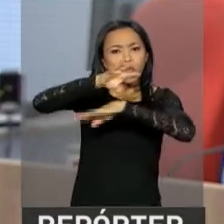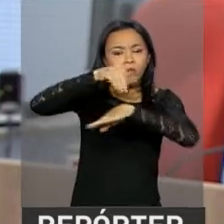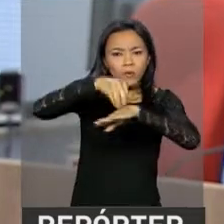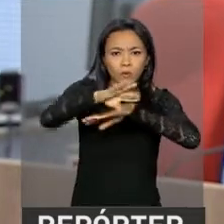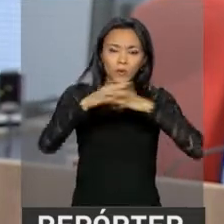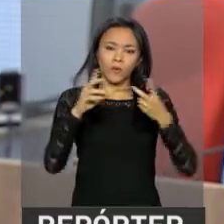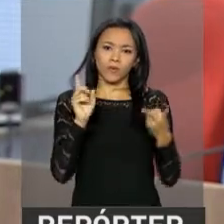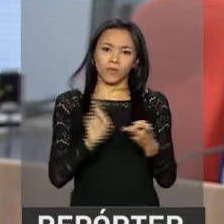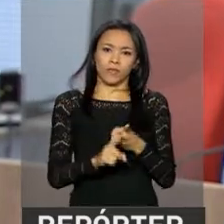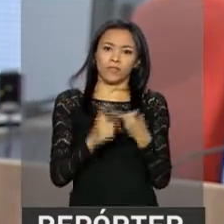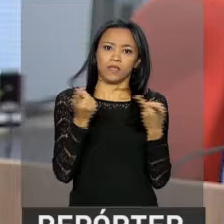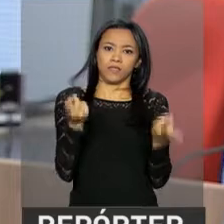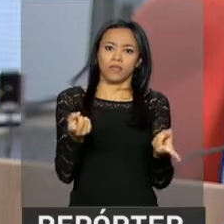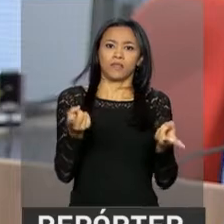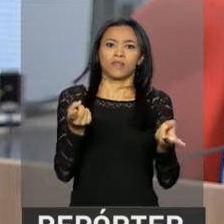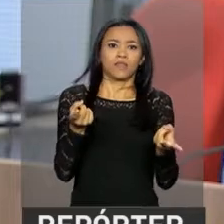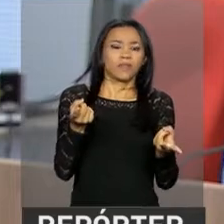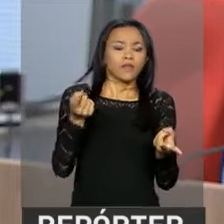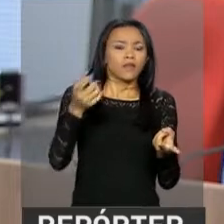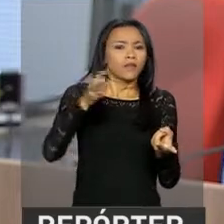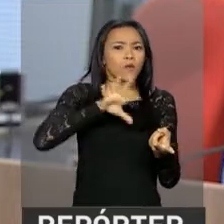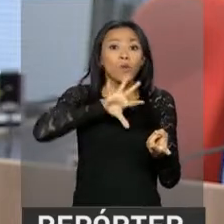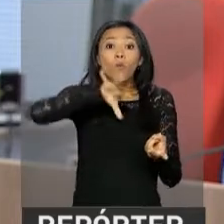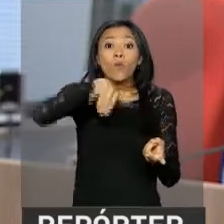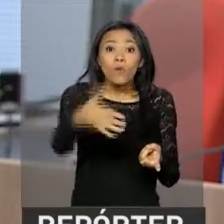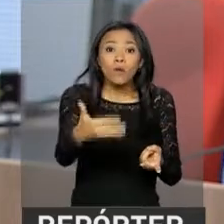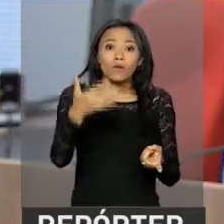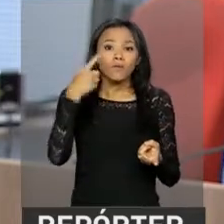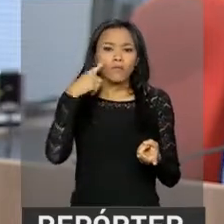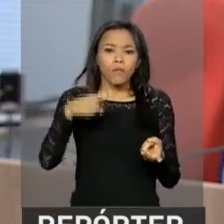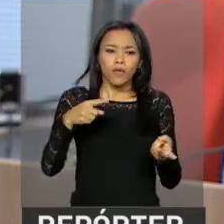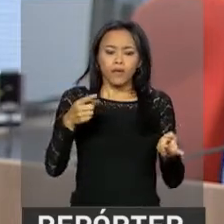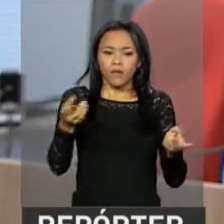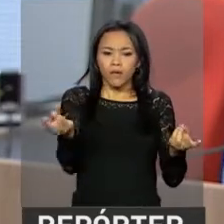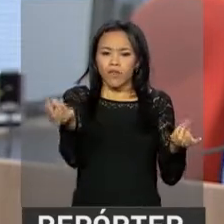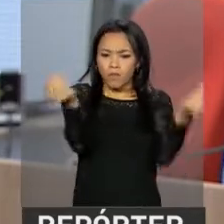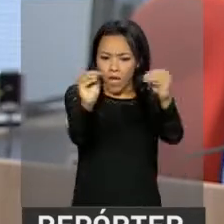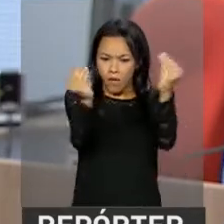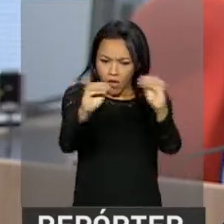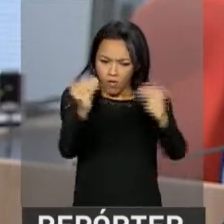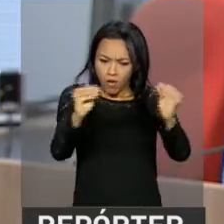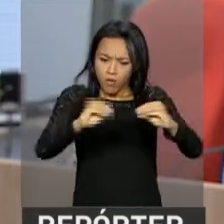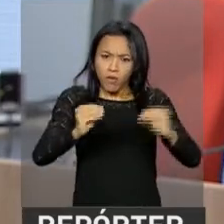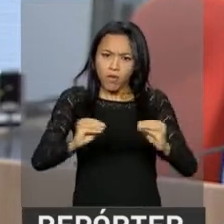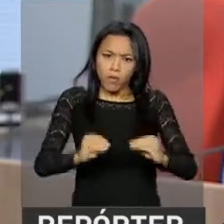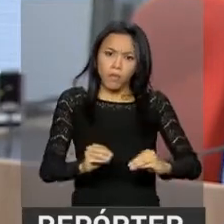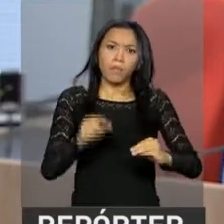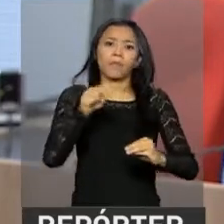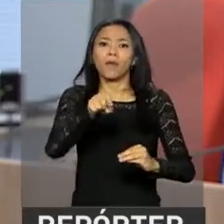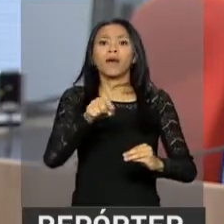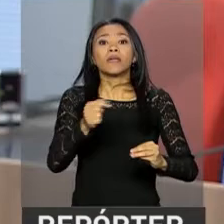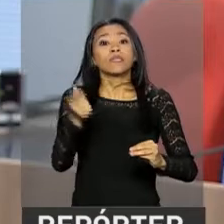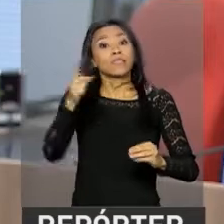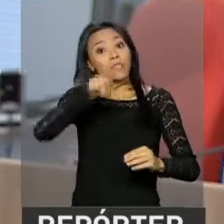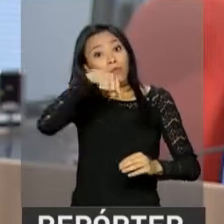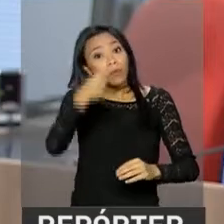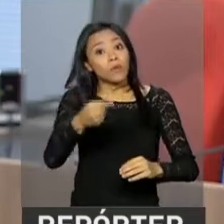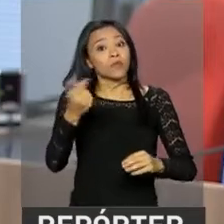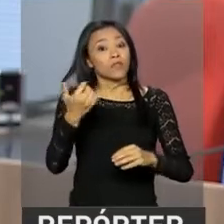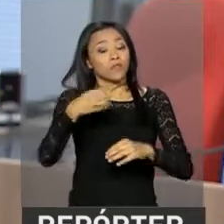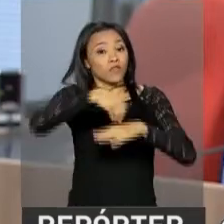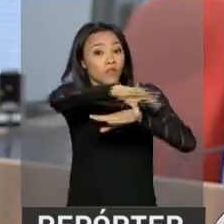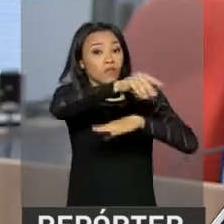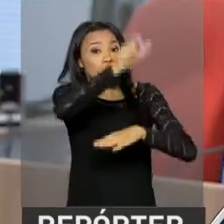trabalhou os resgatados com você faz rolar ação integrada para evitar essa pessoa novamente mercado mas de uma maneira